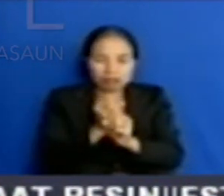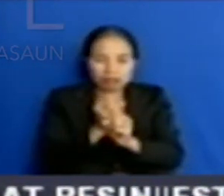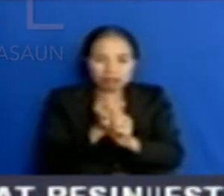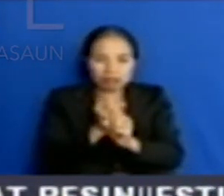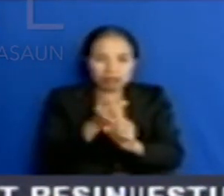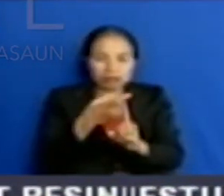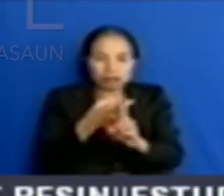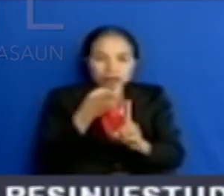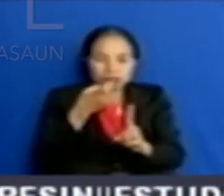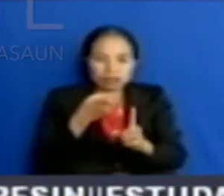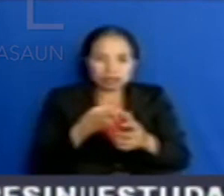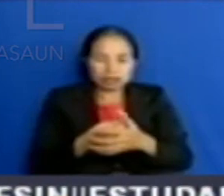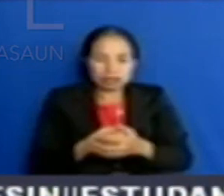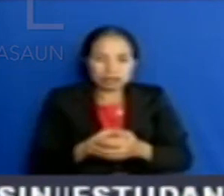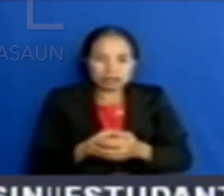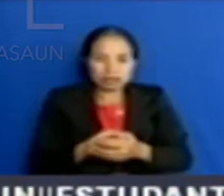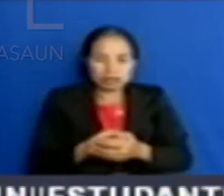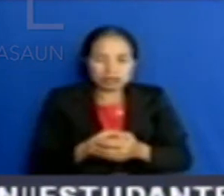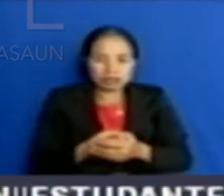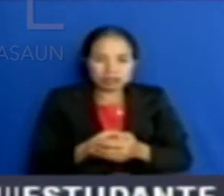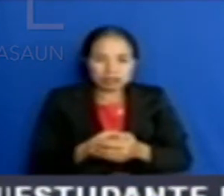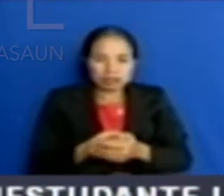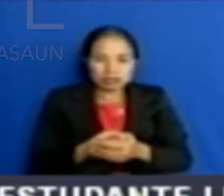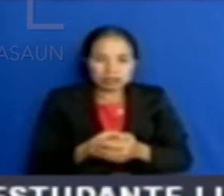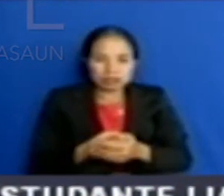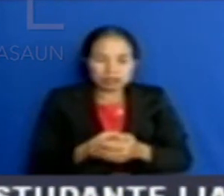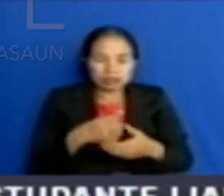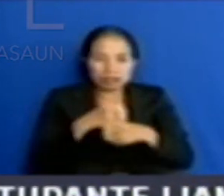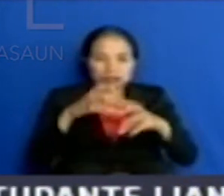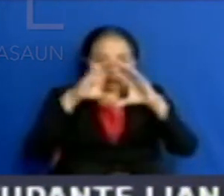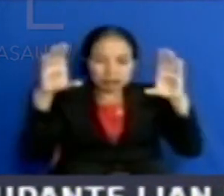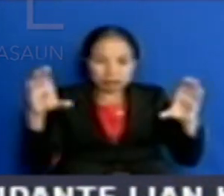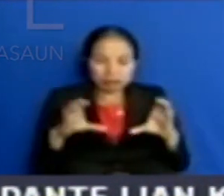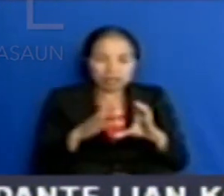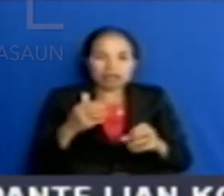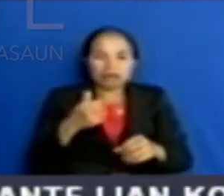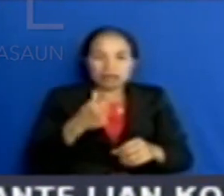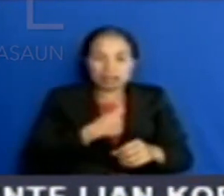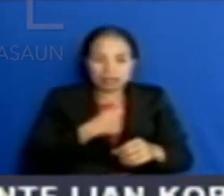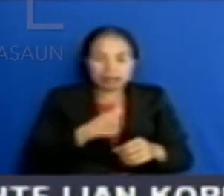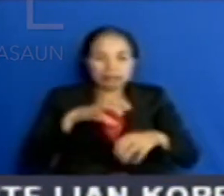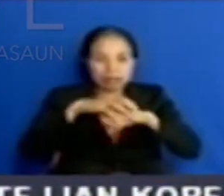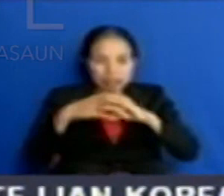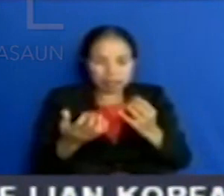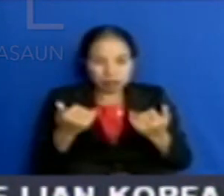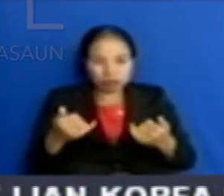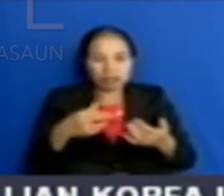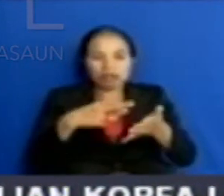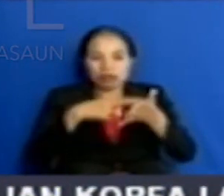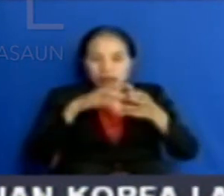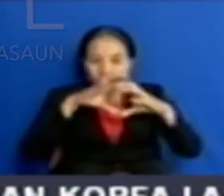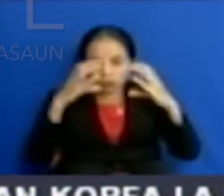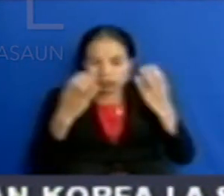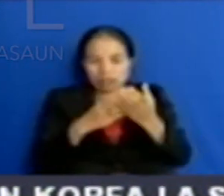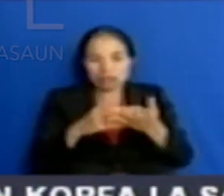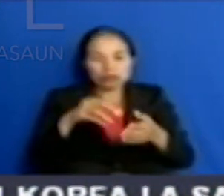lius de normas de Ne, max sei hamusu certificado na Embarai. O em Conselho Ministro aprova na, o decreto